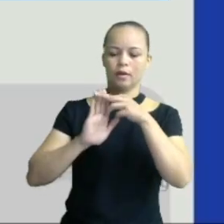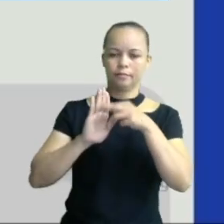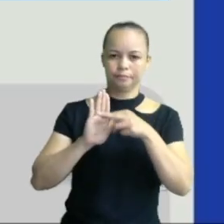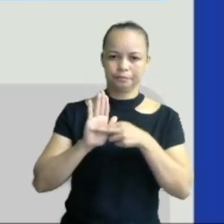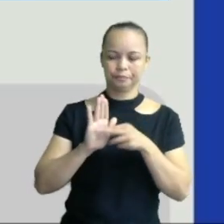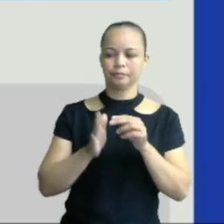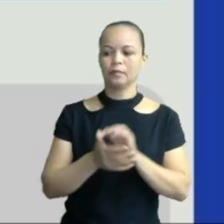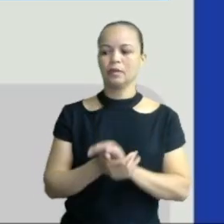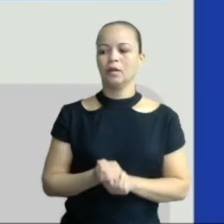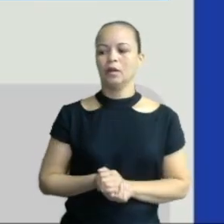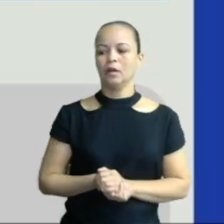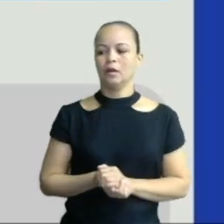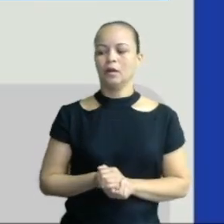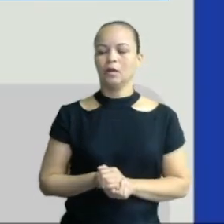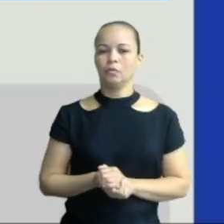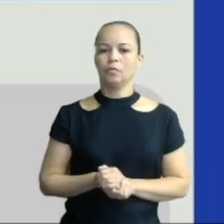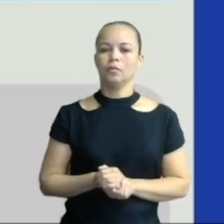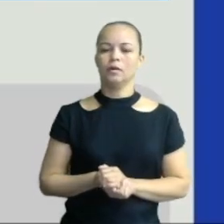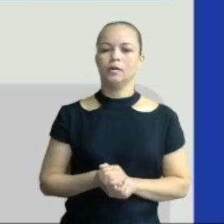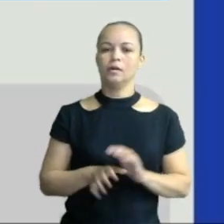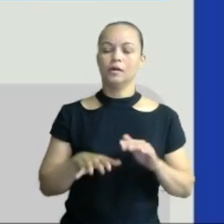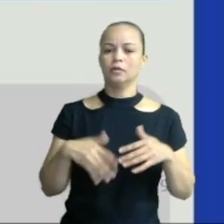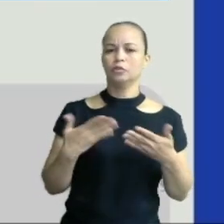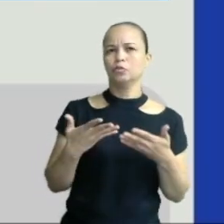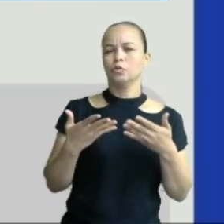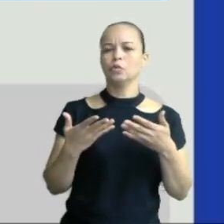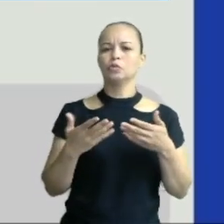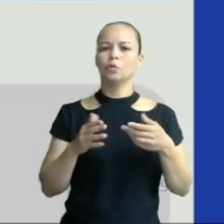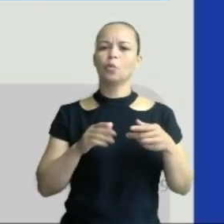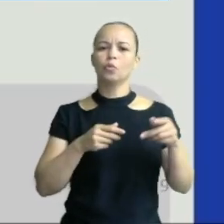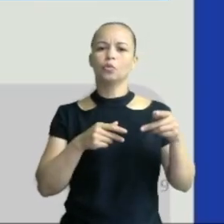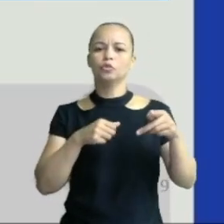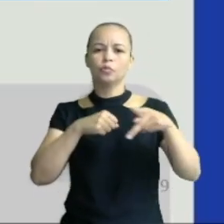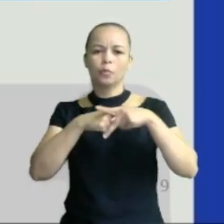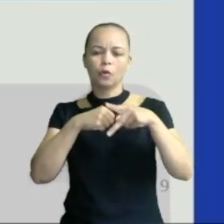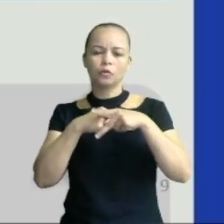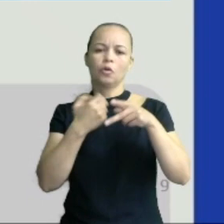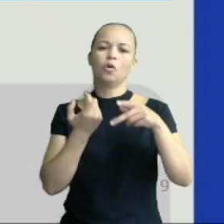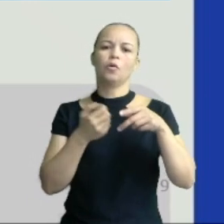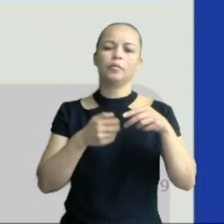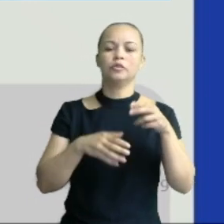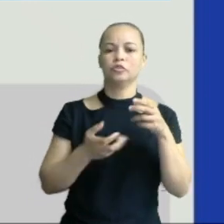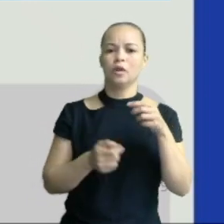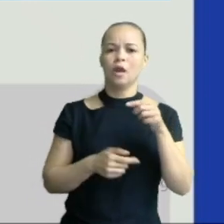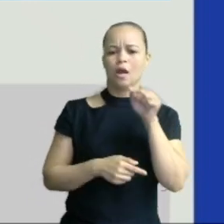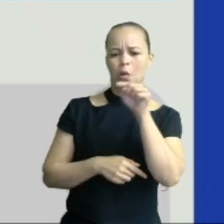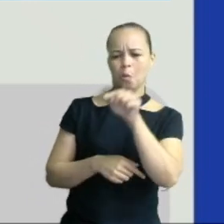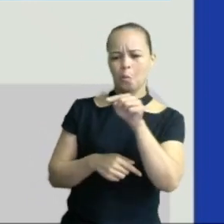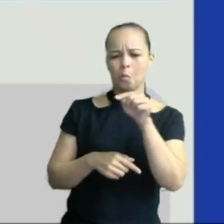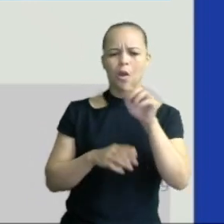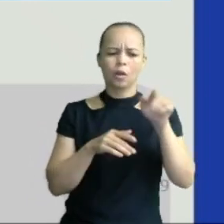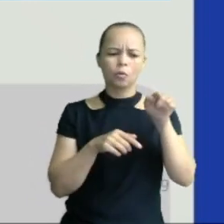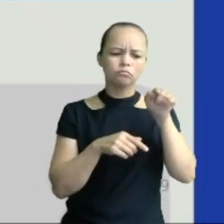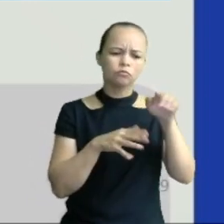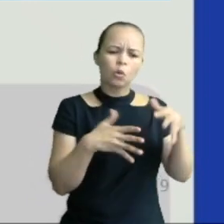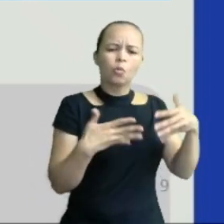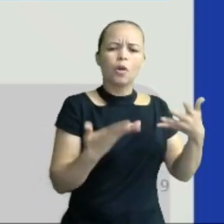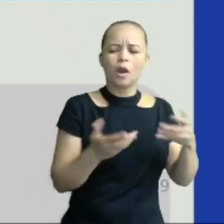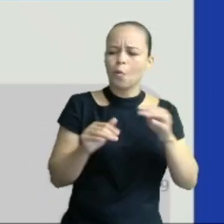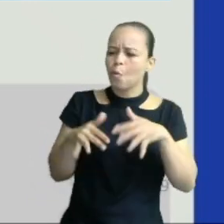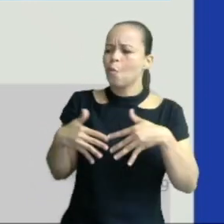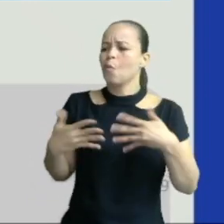Quando os pronomes relativos às quais exerce a função de complemento